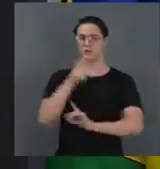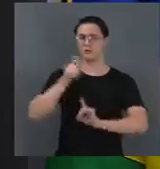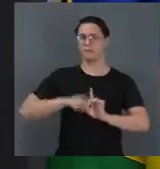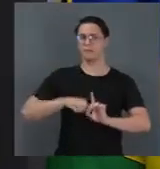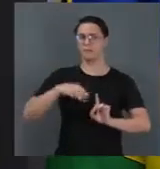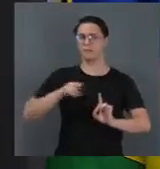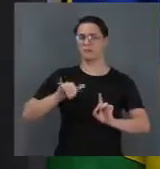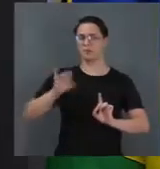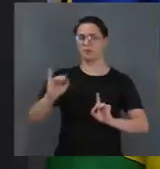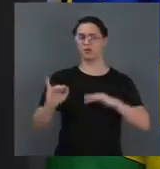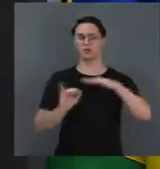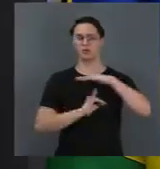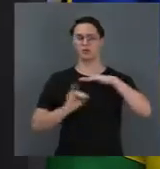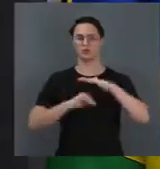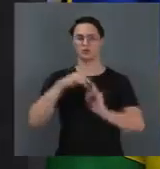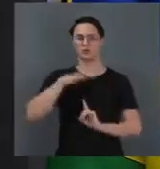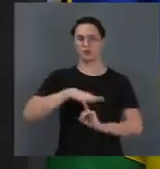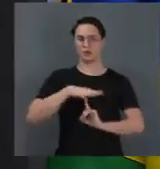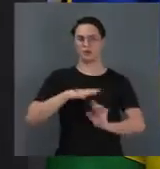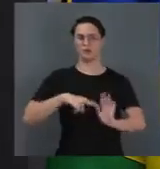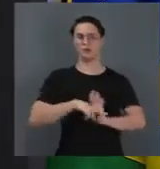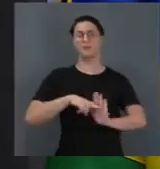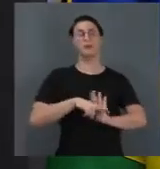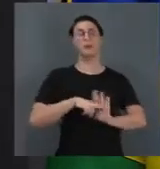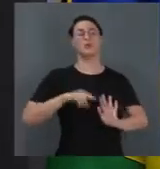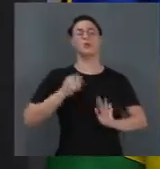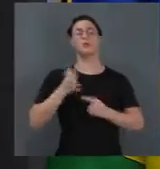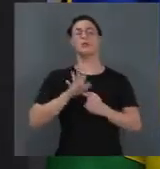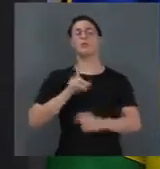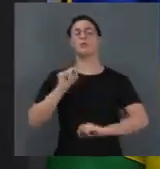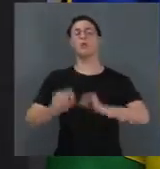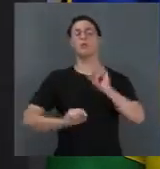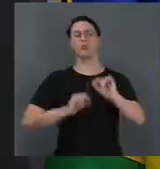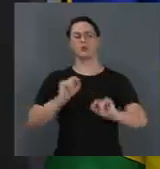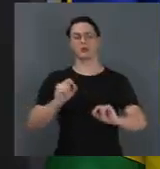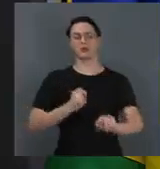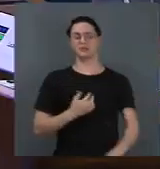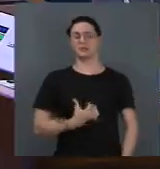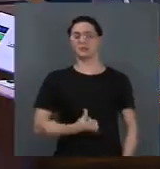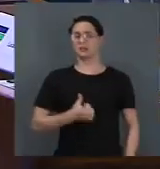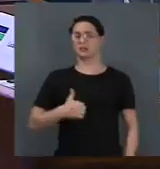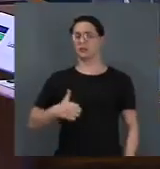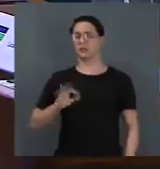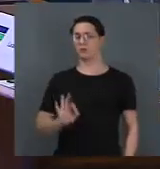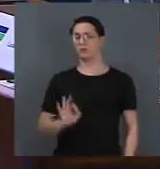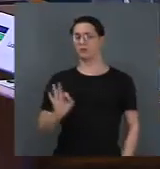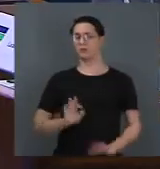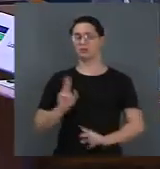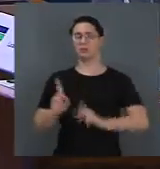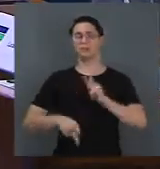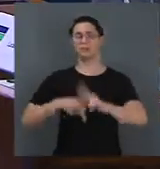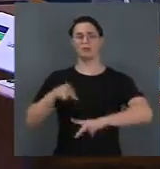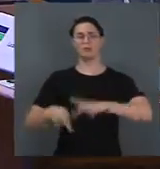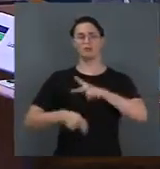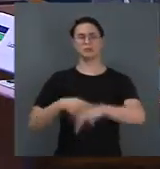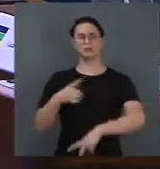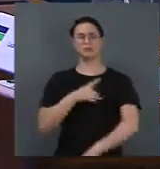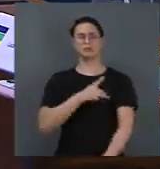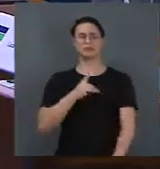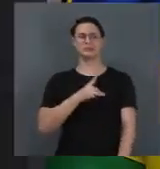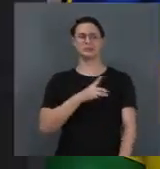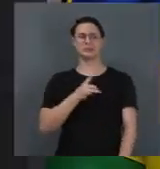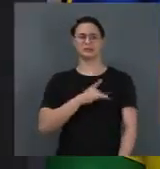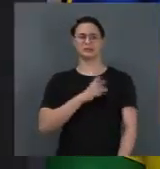pelo Instituto Paraná Pesquisas, mostrando que exatamente 61% da população tem medo de